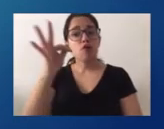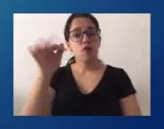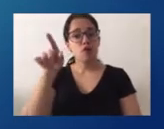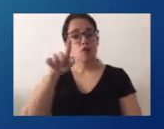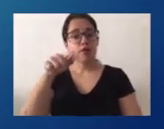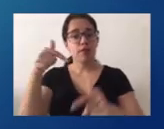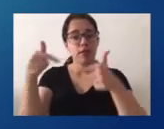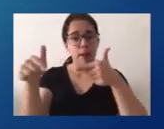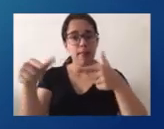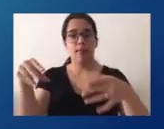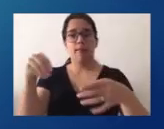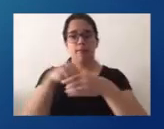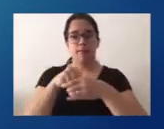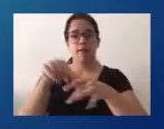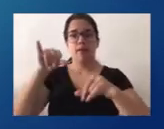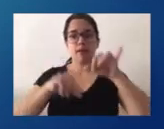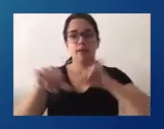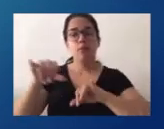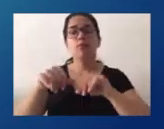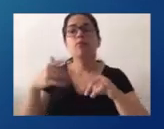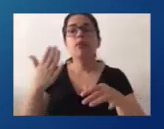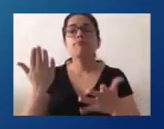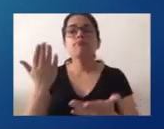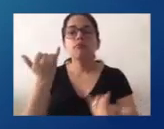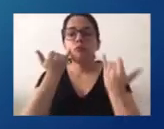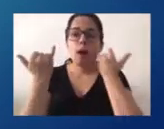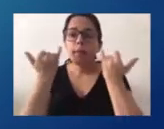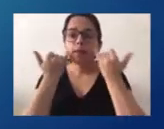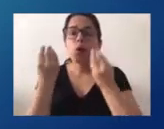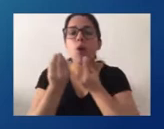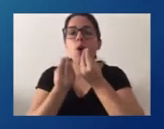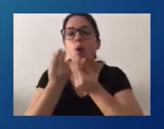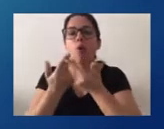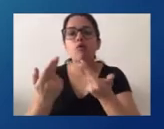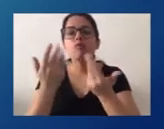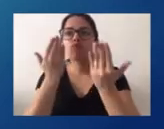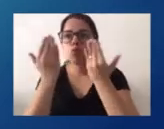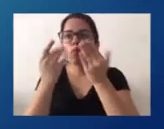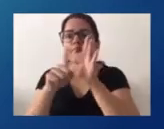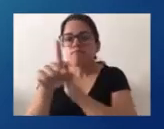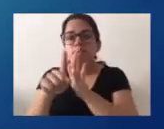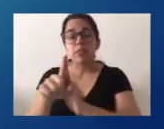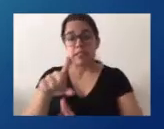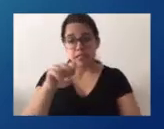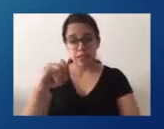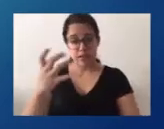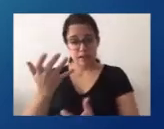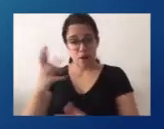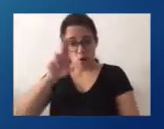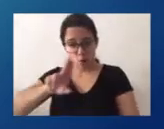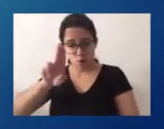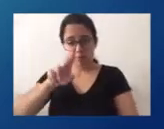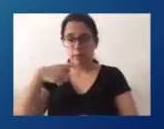isso, né? Quando vocês forem trabalhar em laboratório, se informem, né? Como é realmente o manuseio desse equipamento, tirem dúvidas